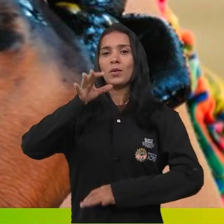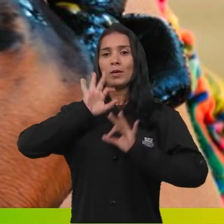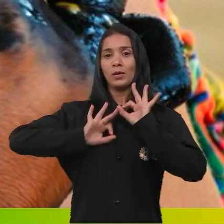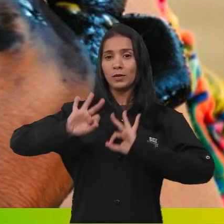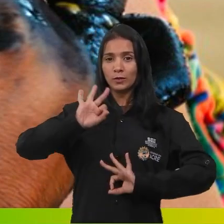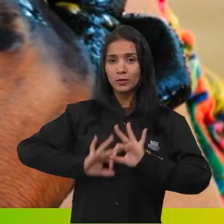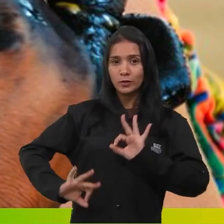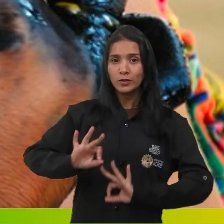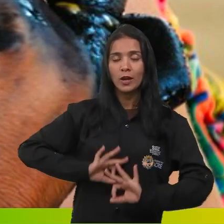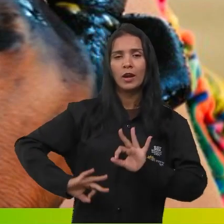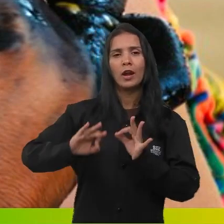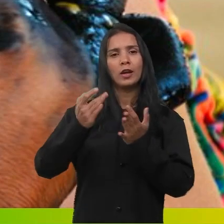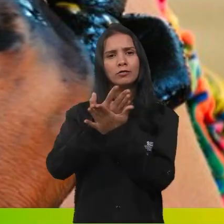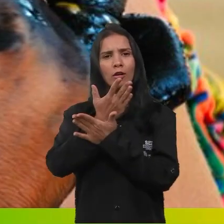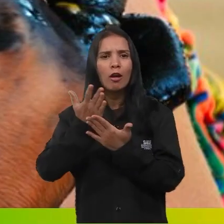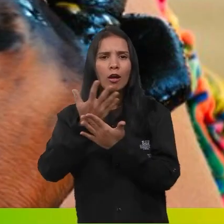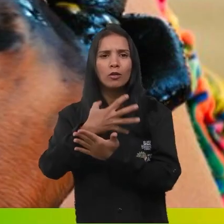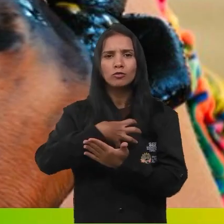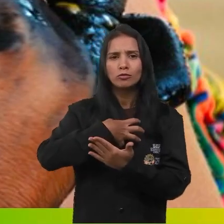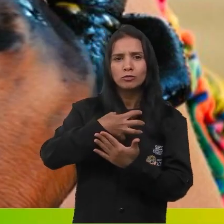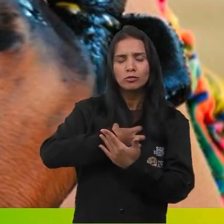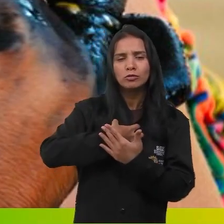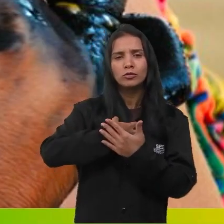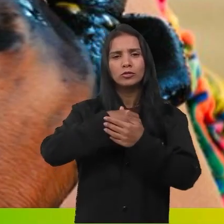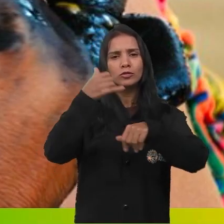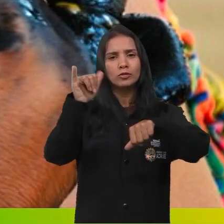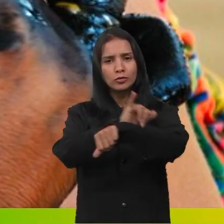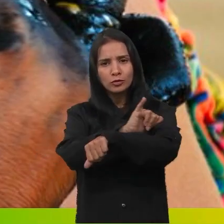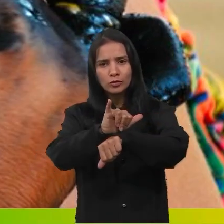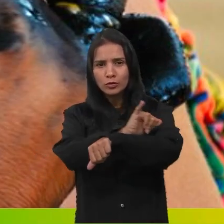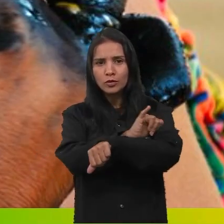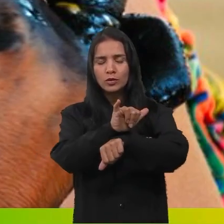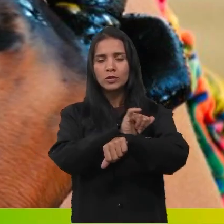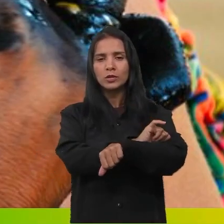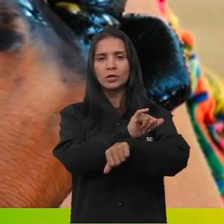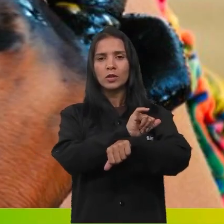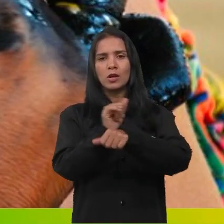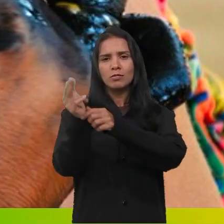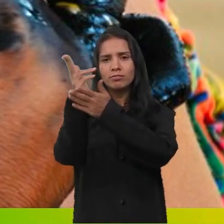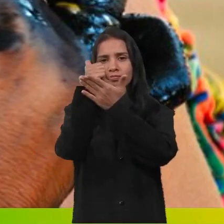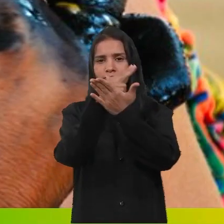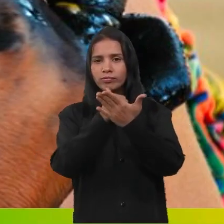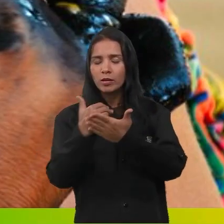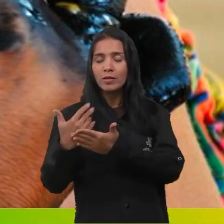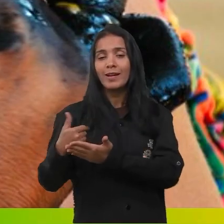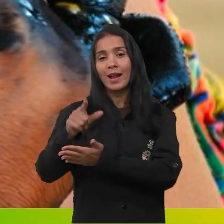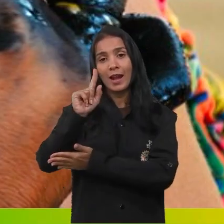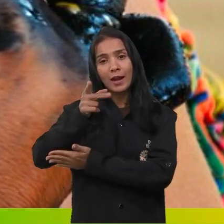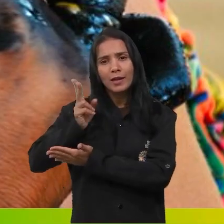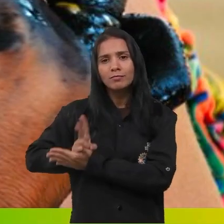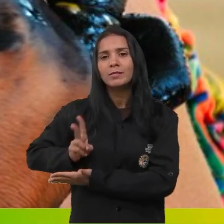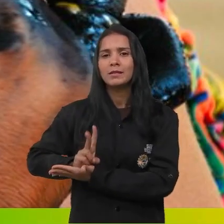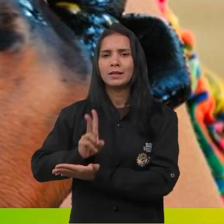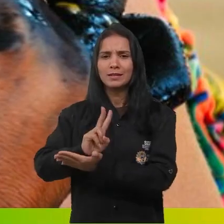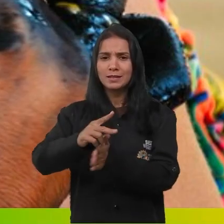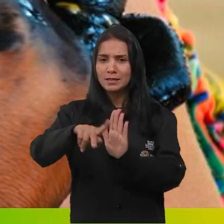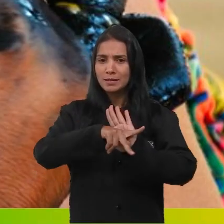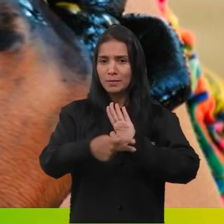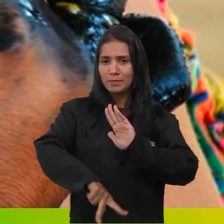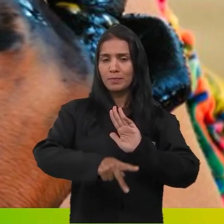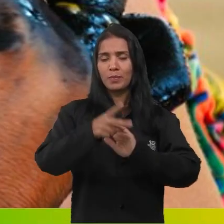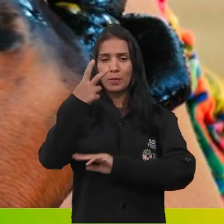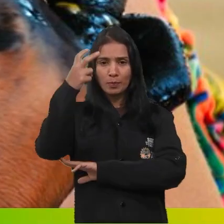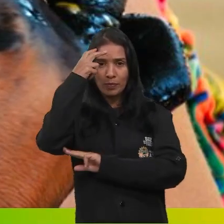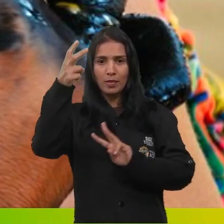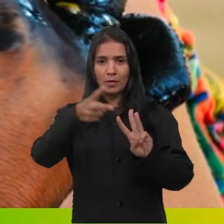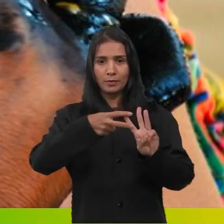nos símbolos que estão sendo pintados e caracterizados aí justamente pela cultura indígena. Só que a cultura indígena,